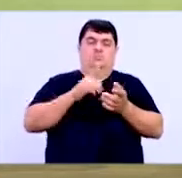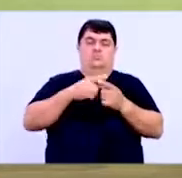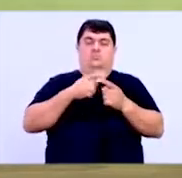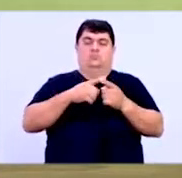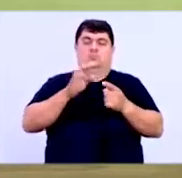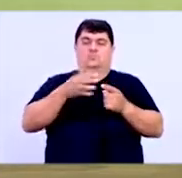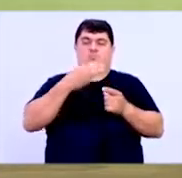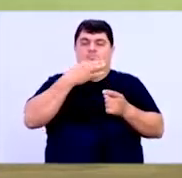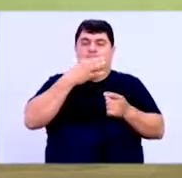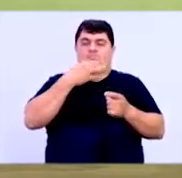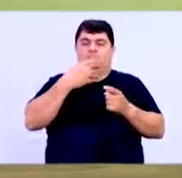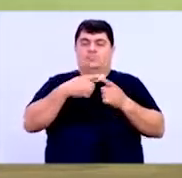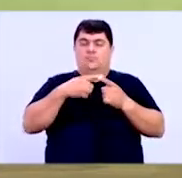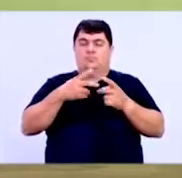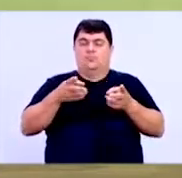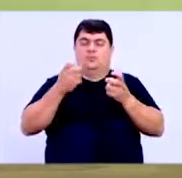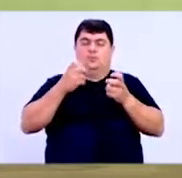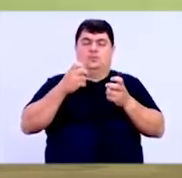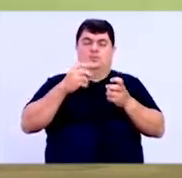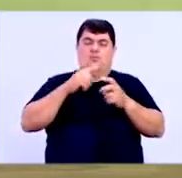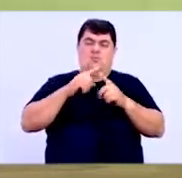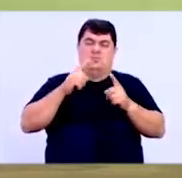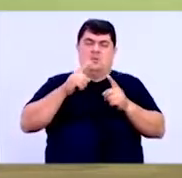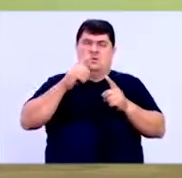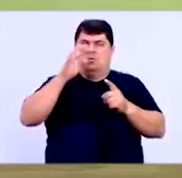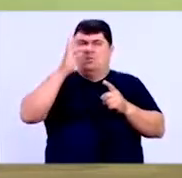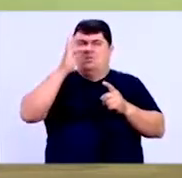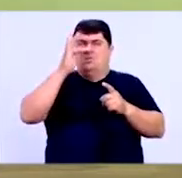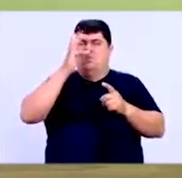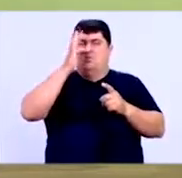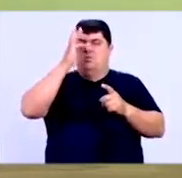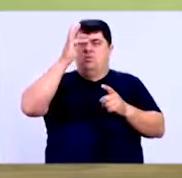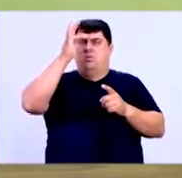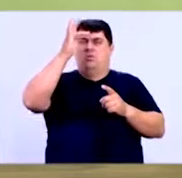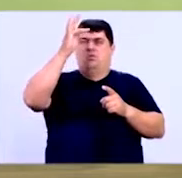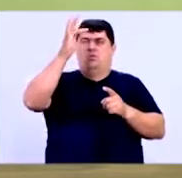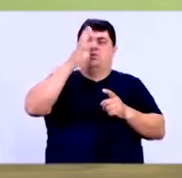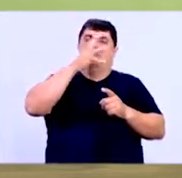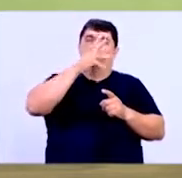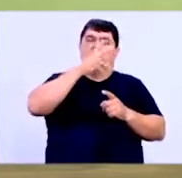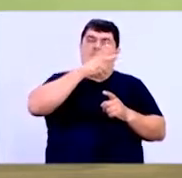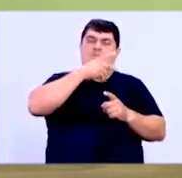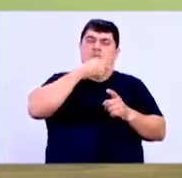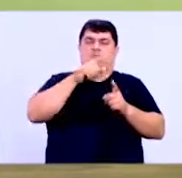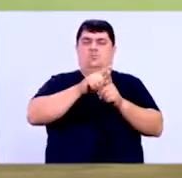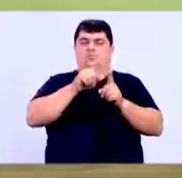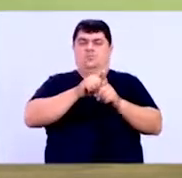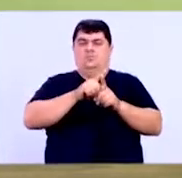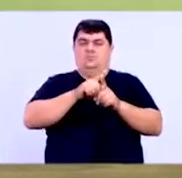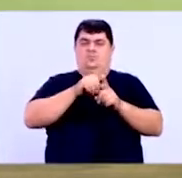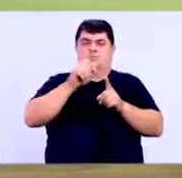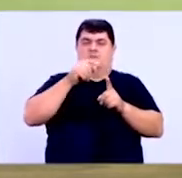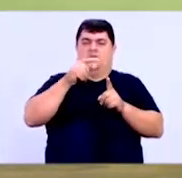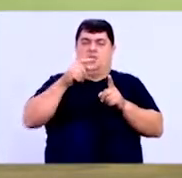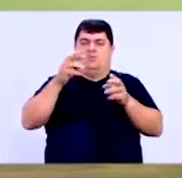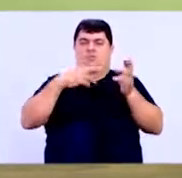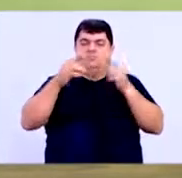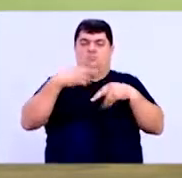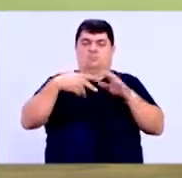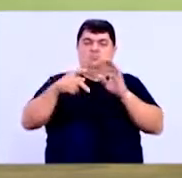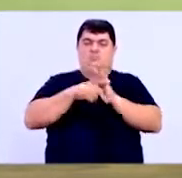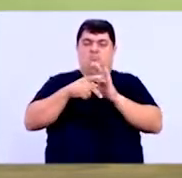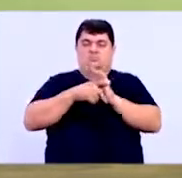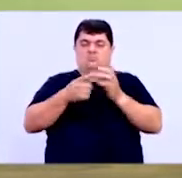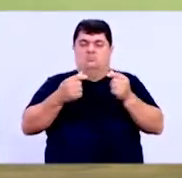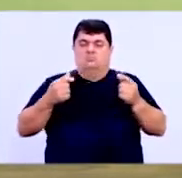receber mesmo que não se realize. Tem um pouco de risco envolvido. E o terceiro exemplo ali são resultados dos meus investimentos financeiros.